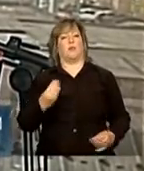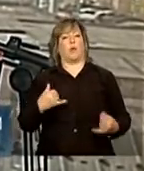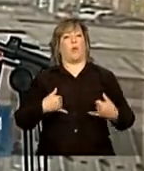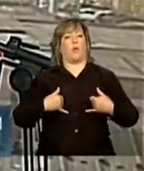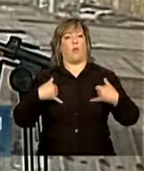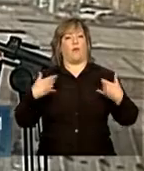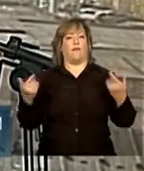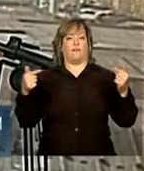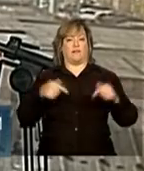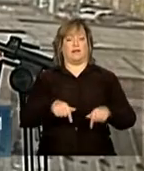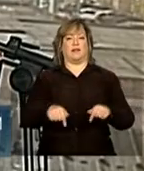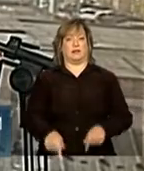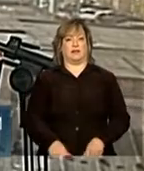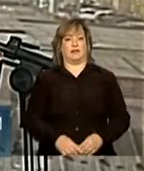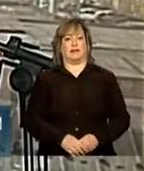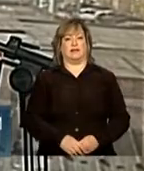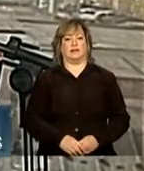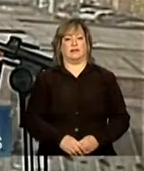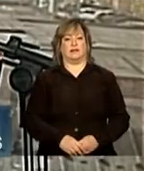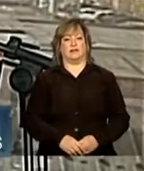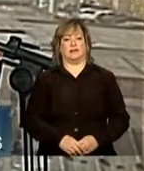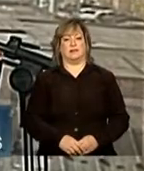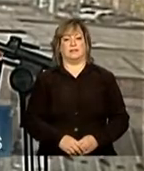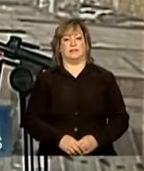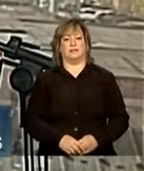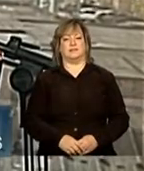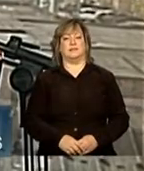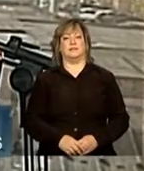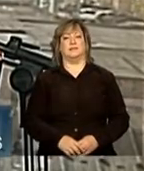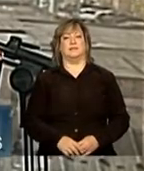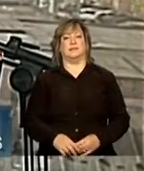de vir aqui. Eu estou continuando.